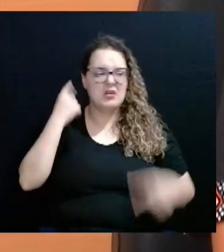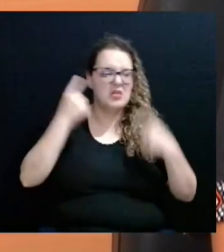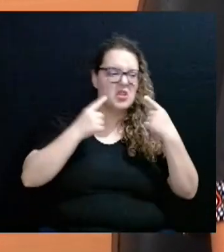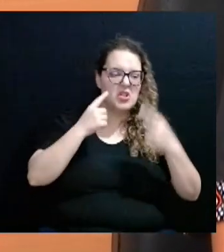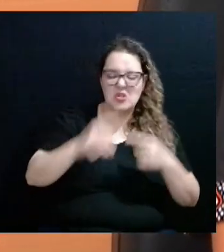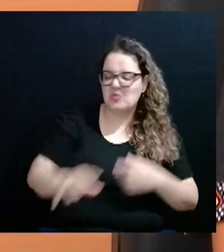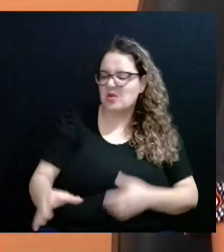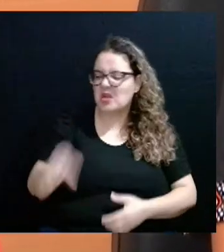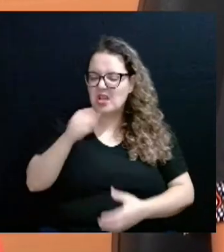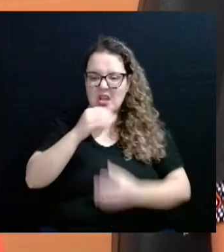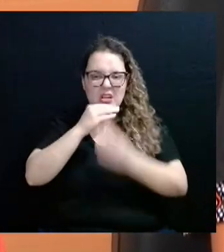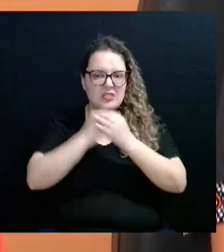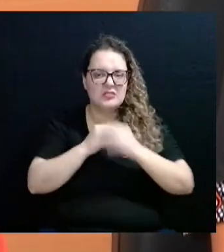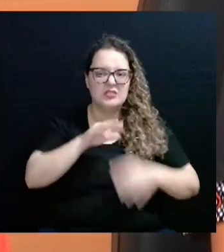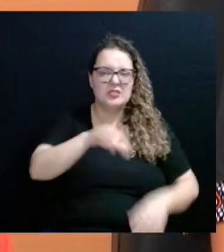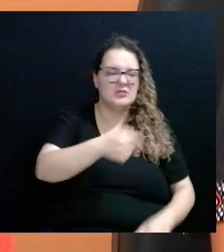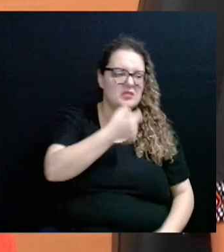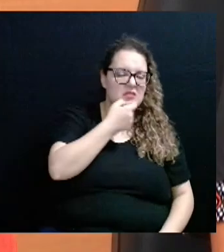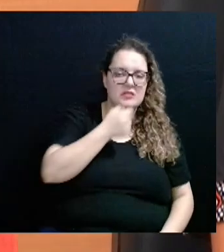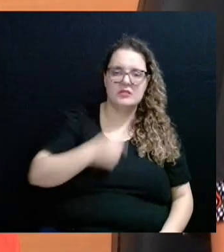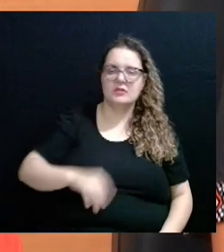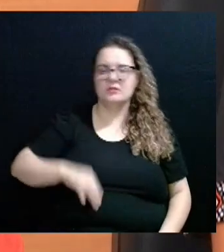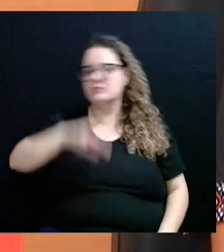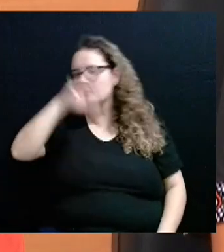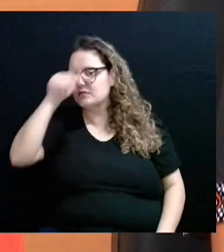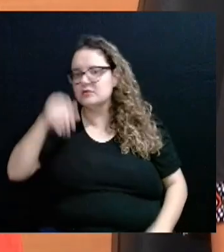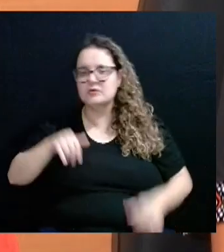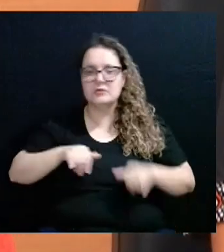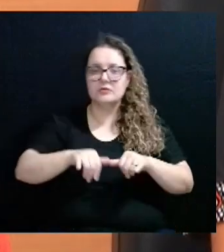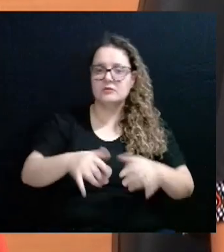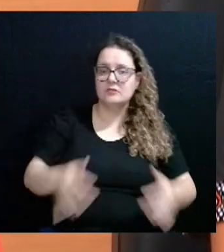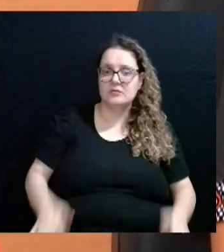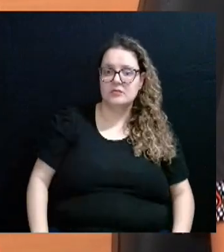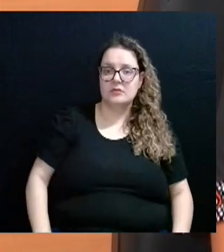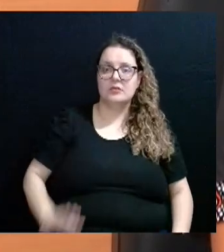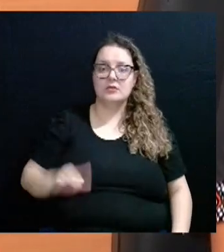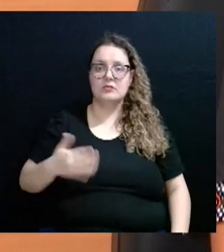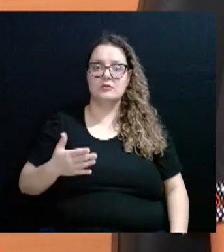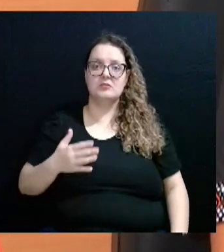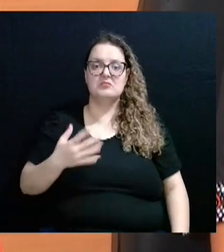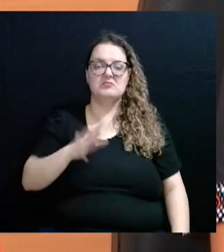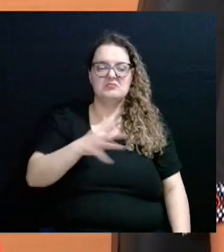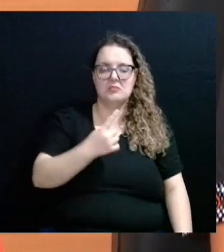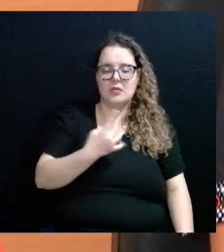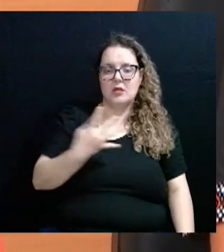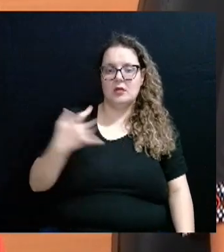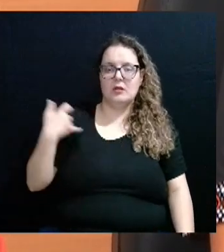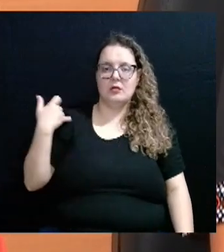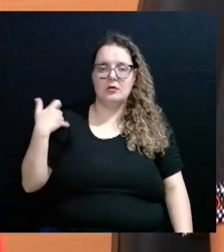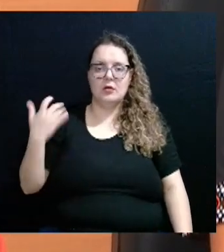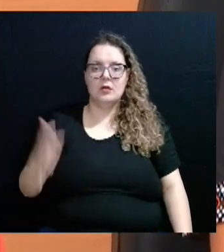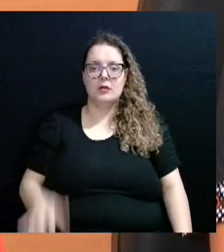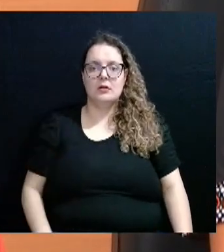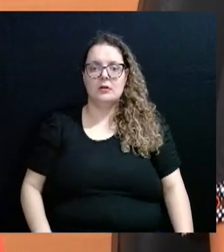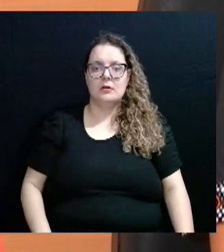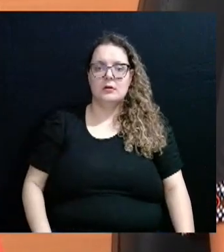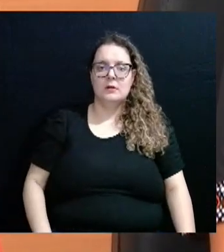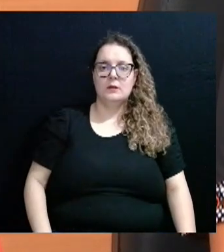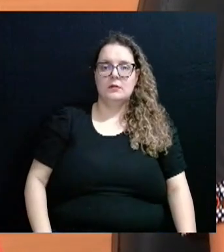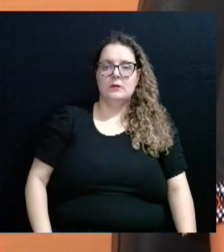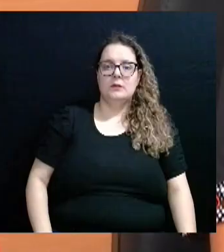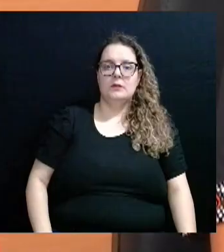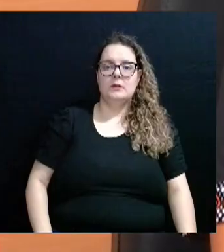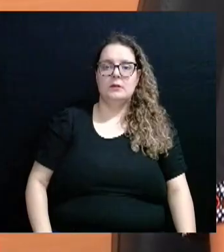recheada, um refrigerante no mercado. Daí, quando eu estava ali com meus 14, já estava pegando ali um Walkman à